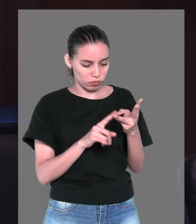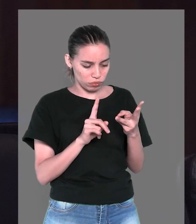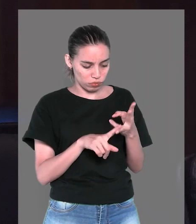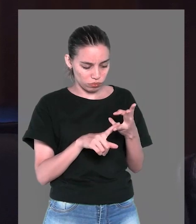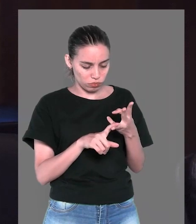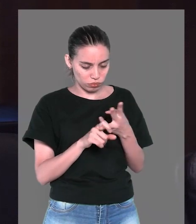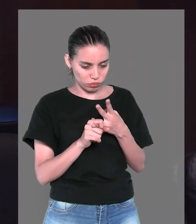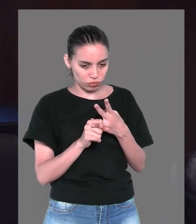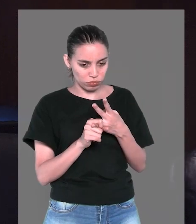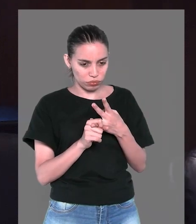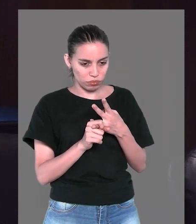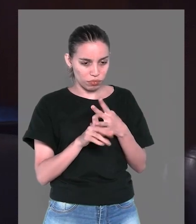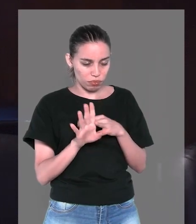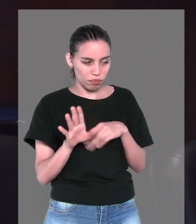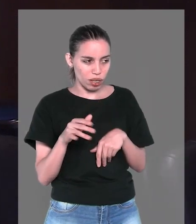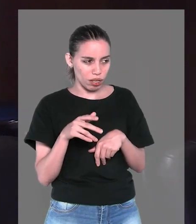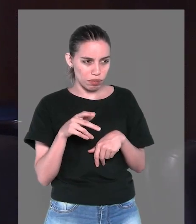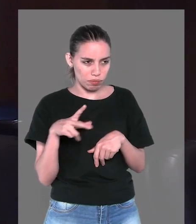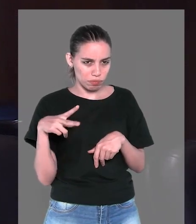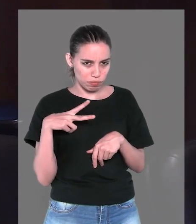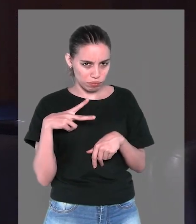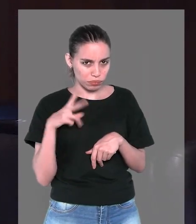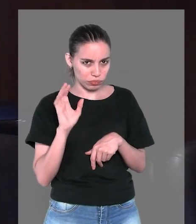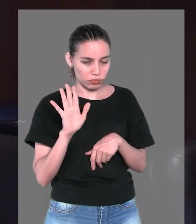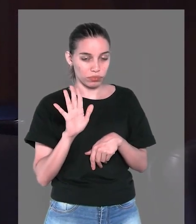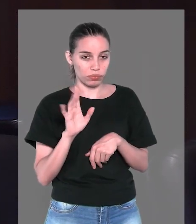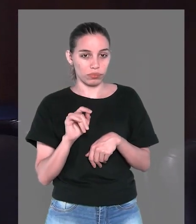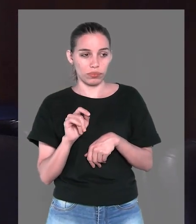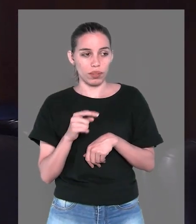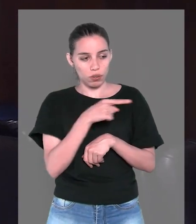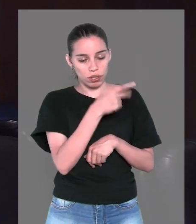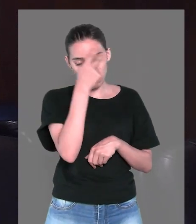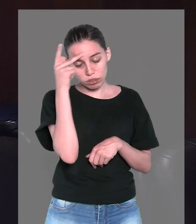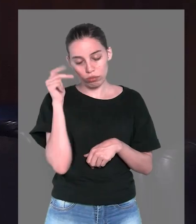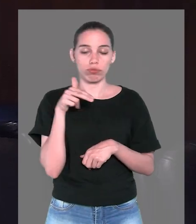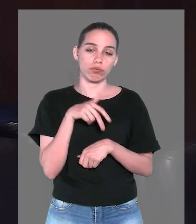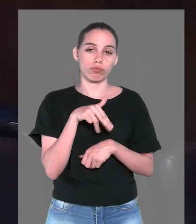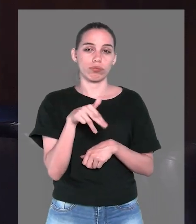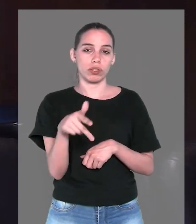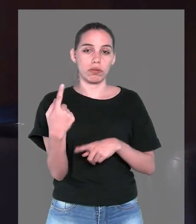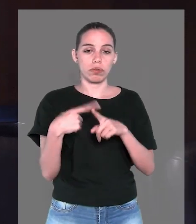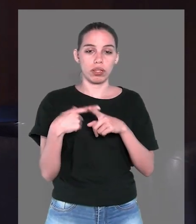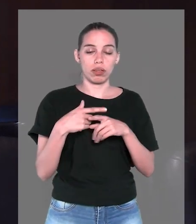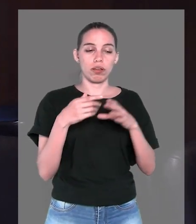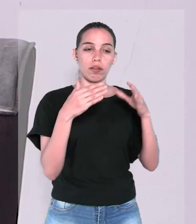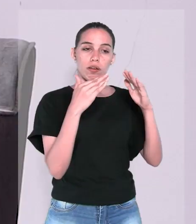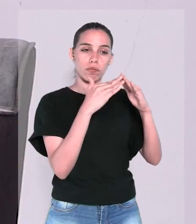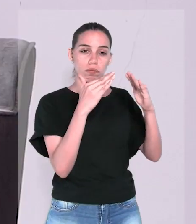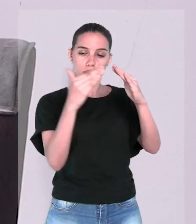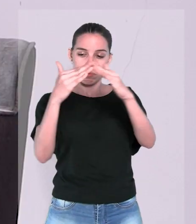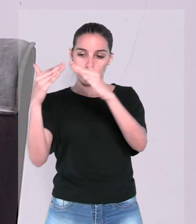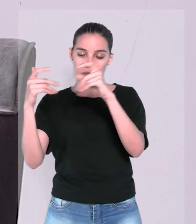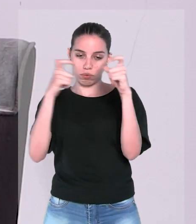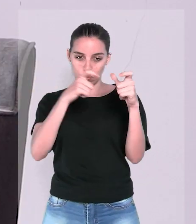fez alguma análise com relação à categoria socioeconômica dos pesquisados, porque